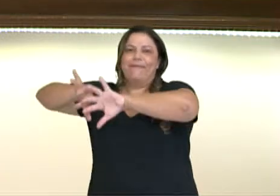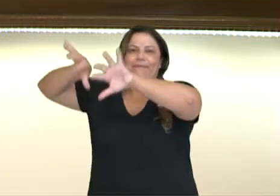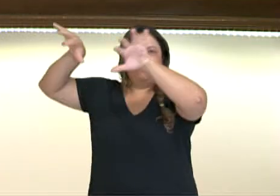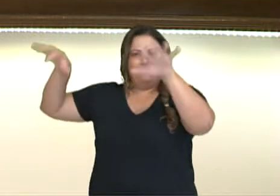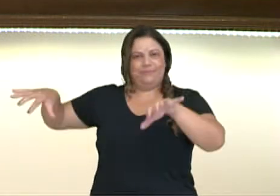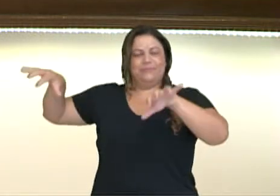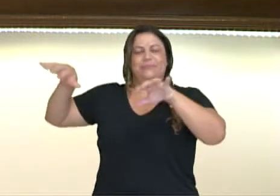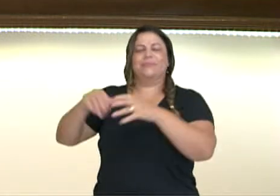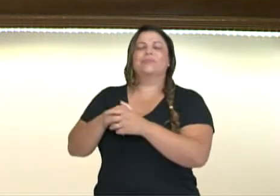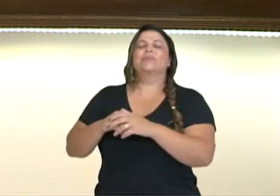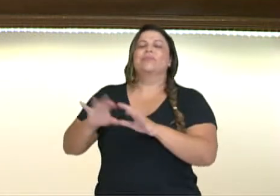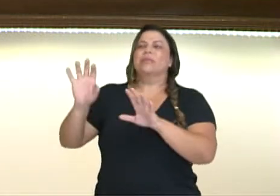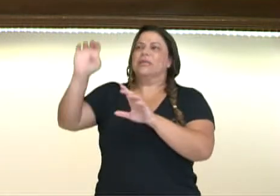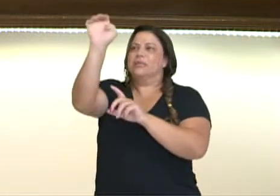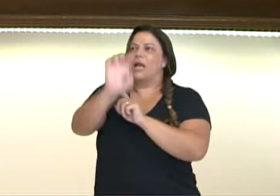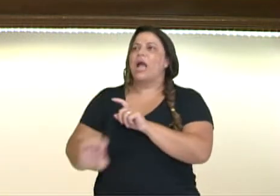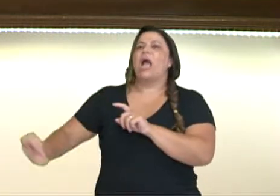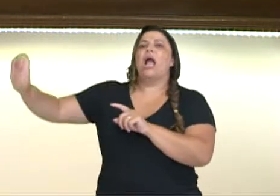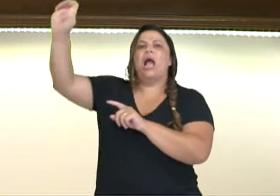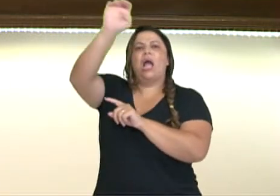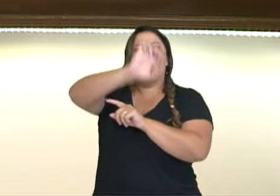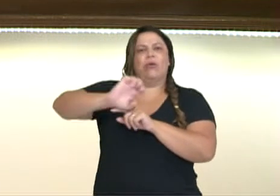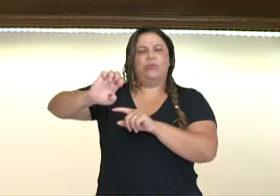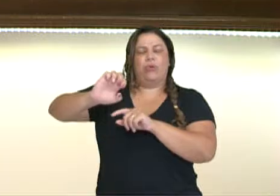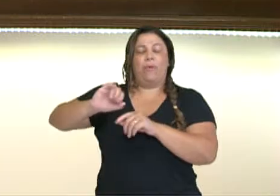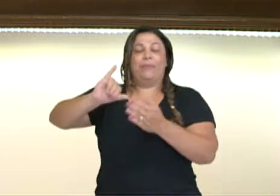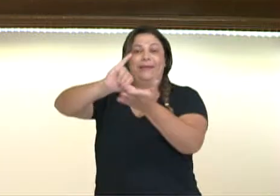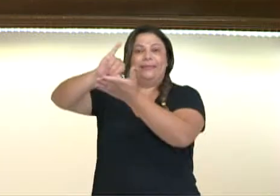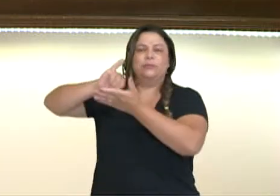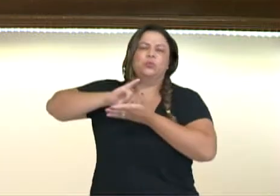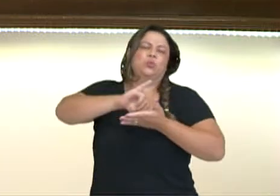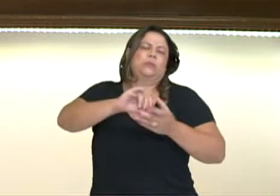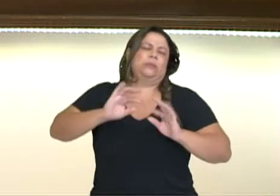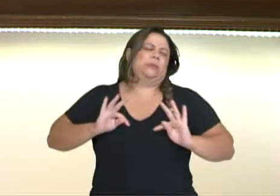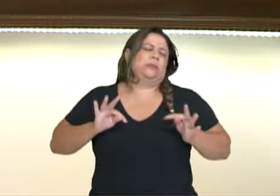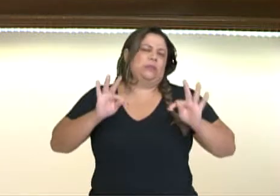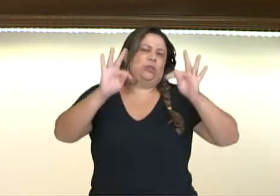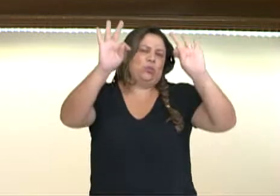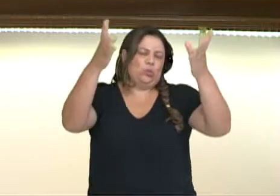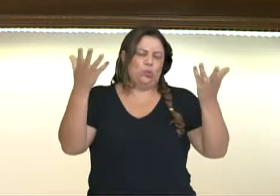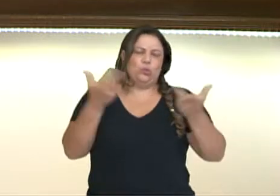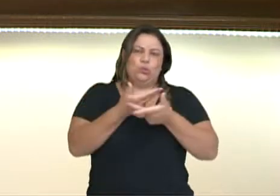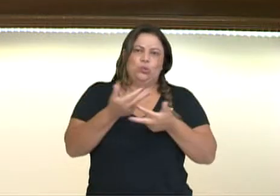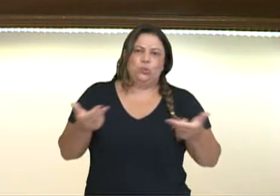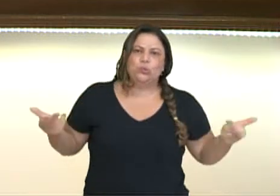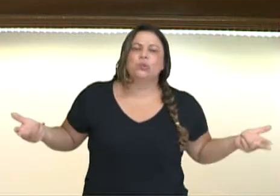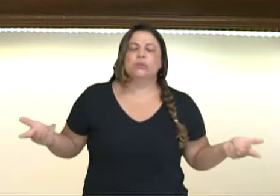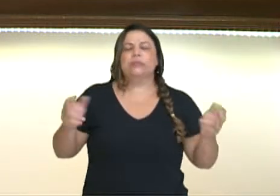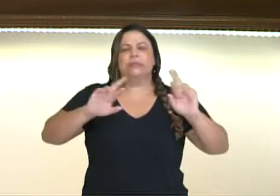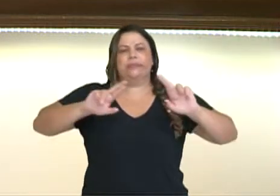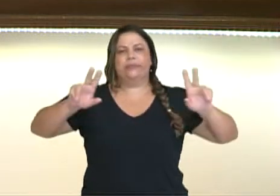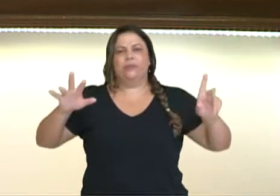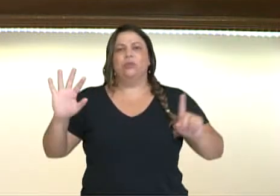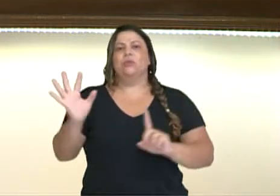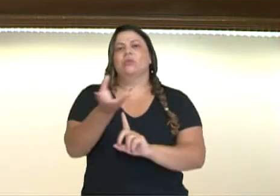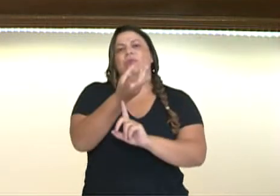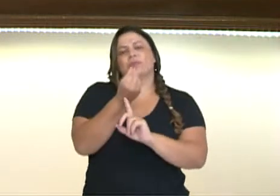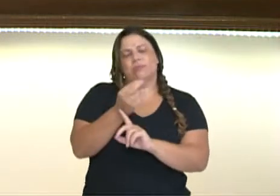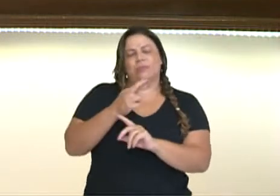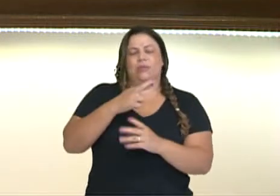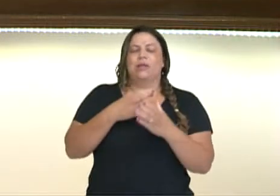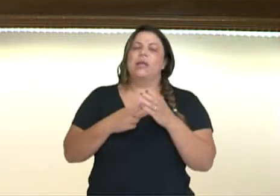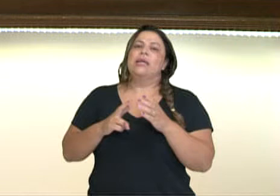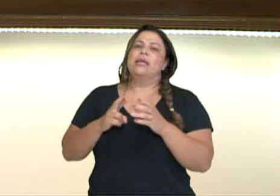continente europeu. A Europa era o epicentro da tecnologia, da sofisticação artística e religiosa no